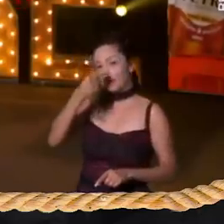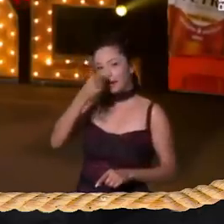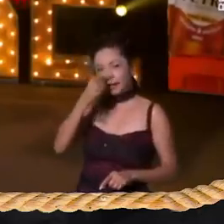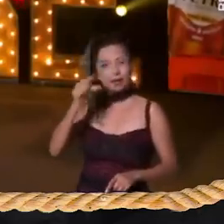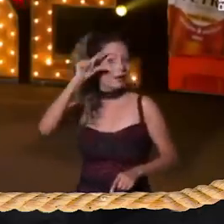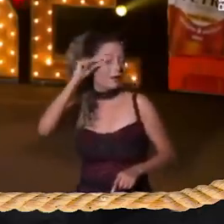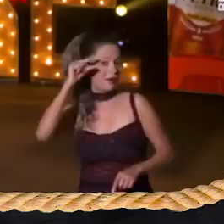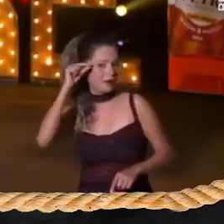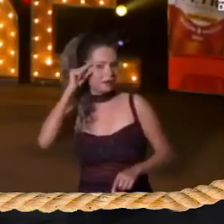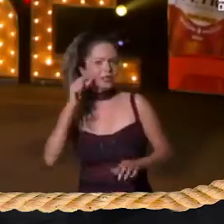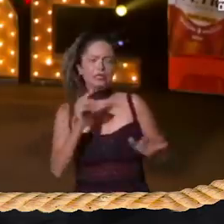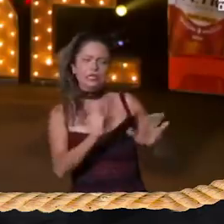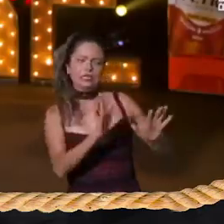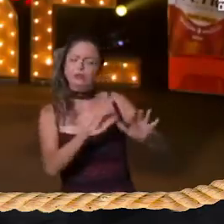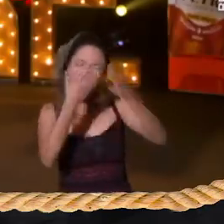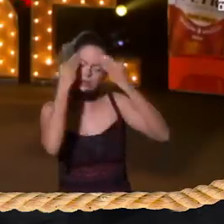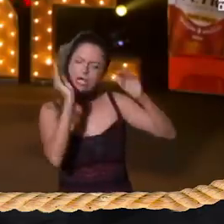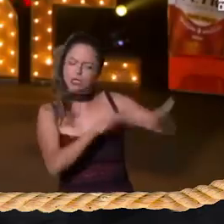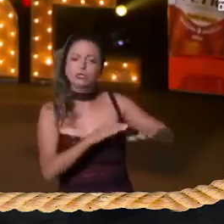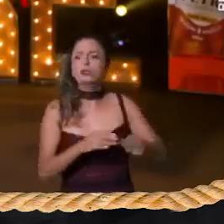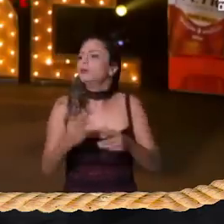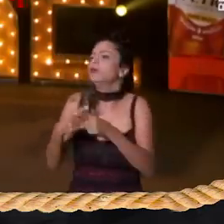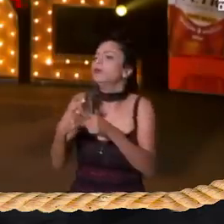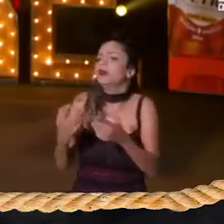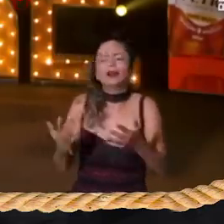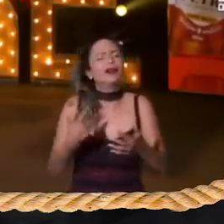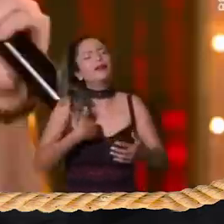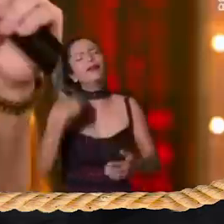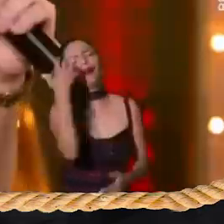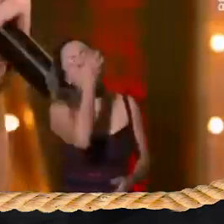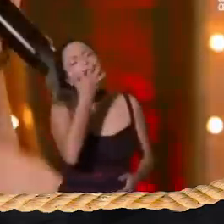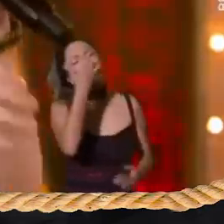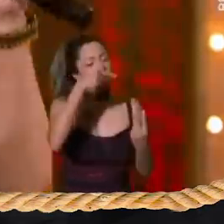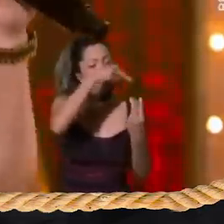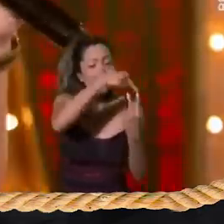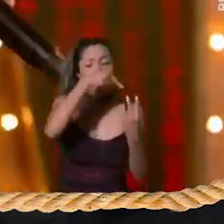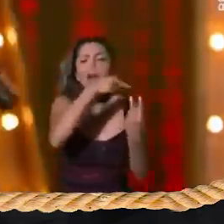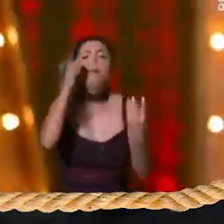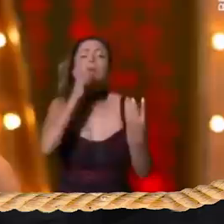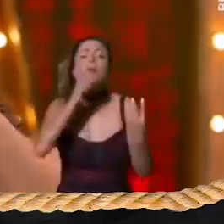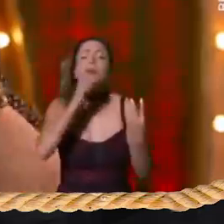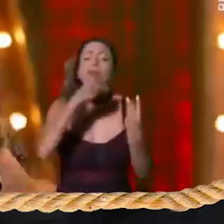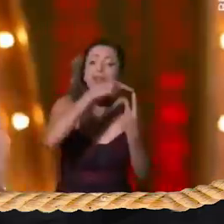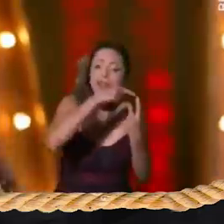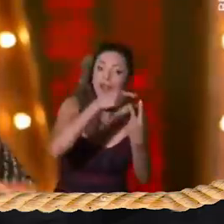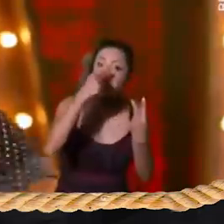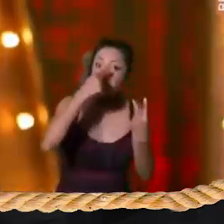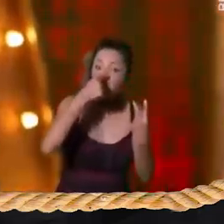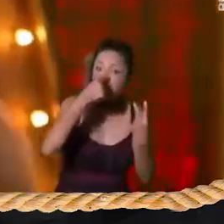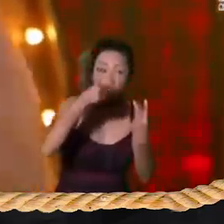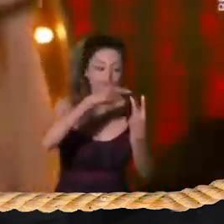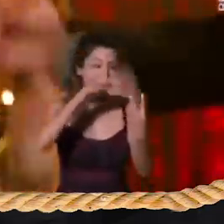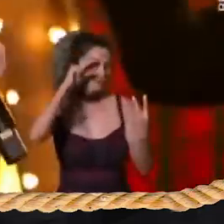A Maraí Maraíza eu não quero falar, não. Por quê? A Maraí Maraíza é, ó, eu tô chonado, eu tô apaixonado. Rapaz, que duas cantoras, filha da puta de